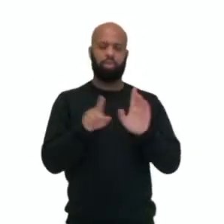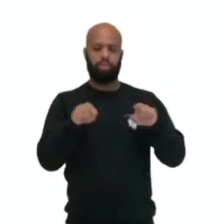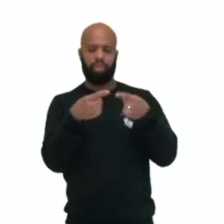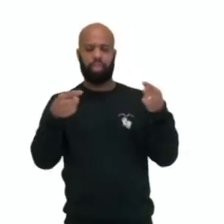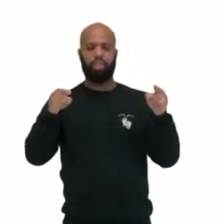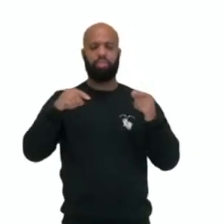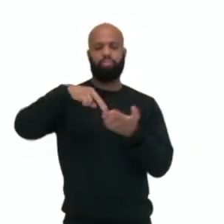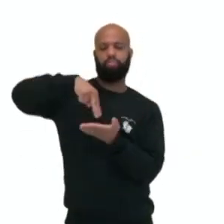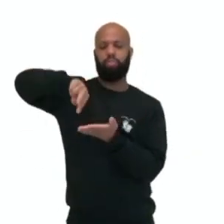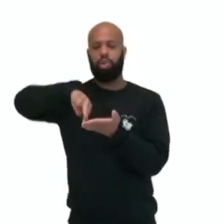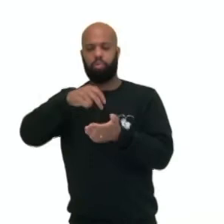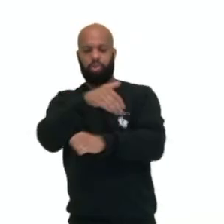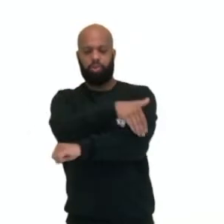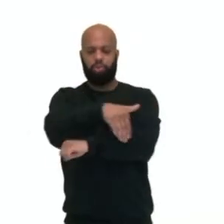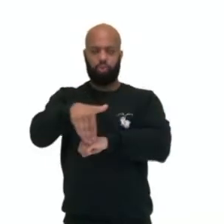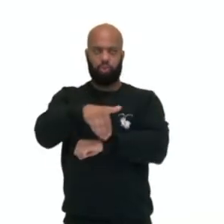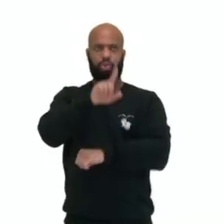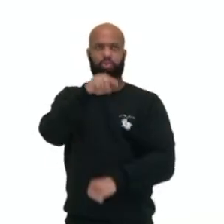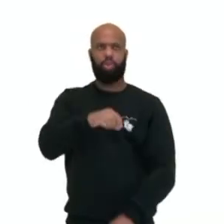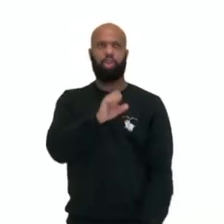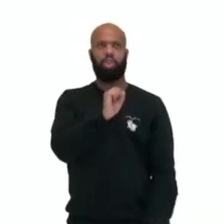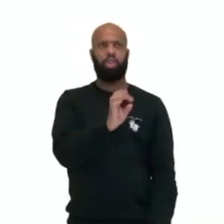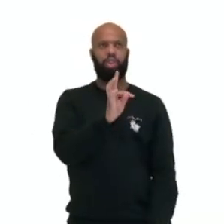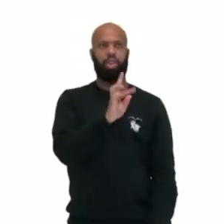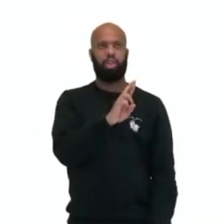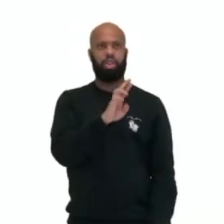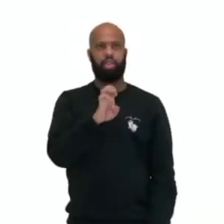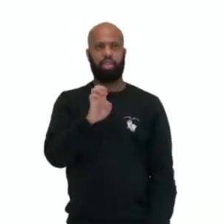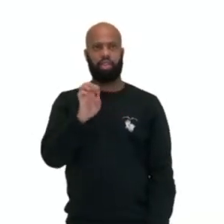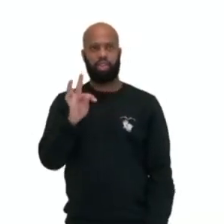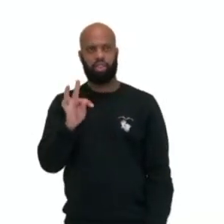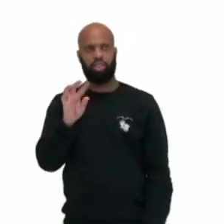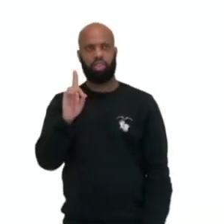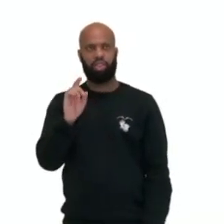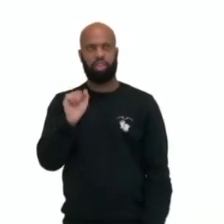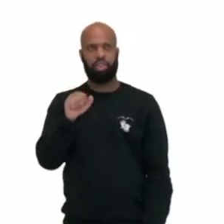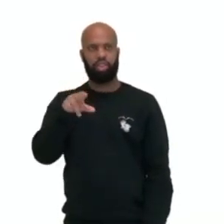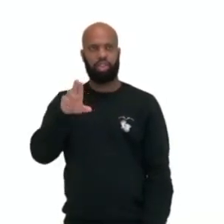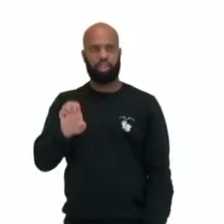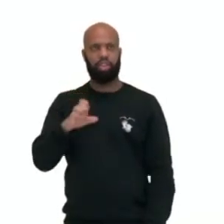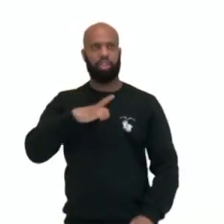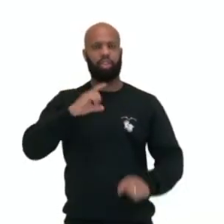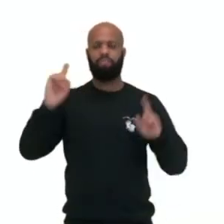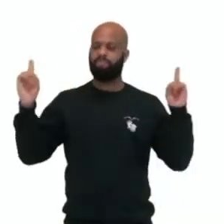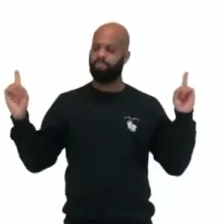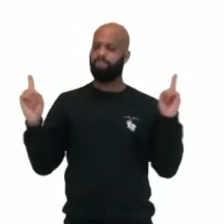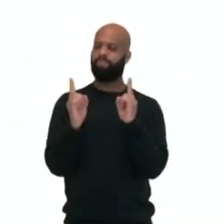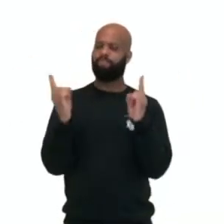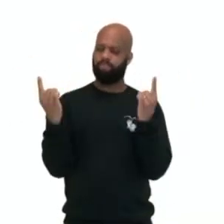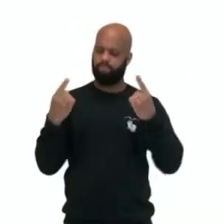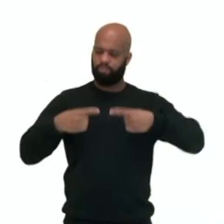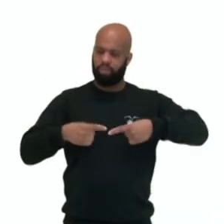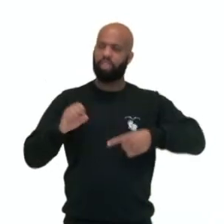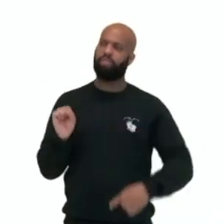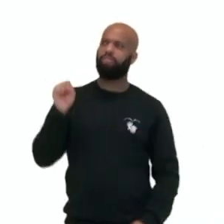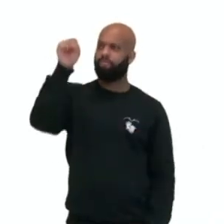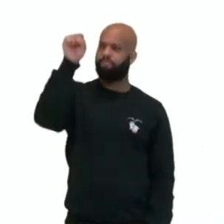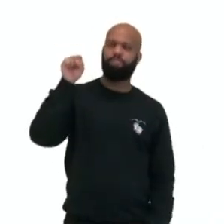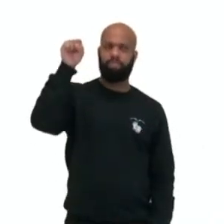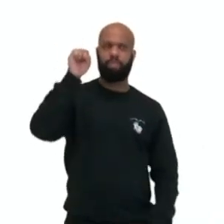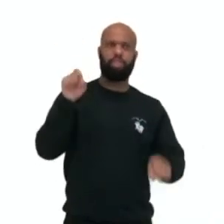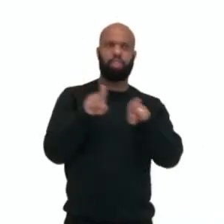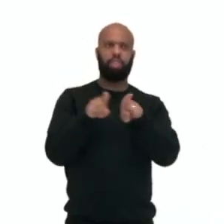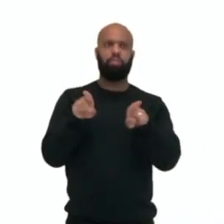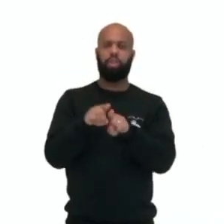rua, do street dance, tá? Possui características de enfrentamento, de protesto e performance